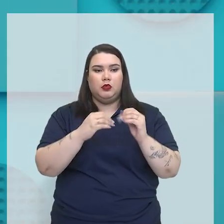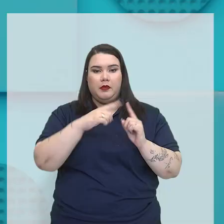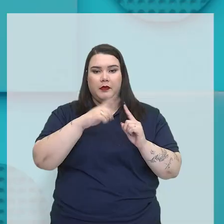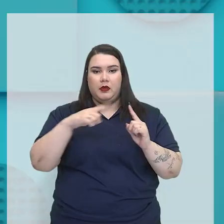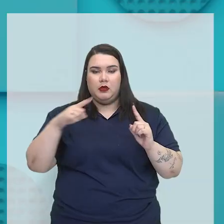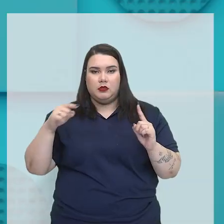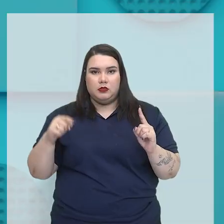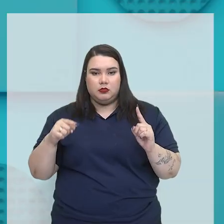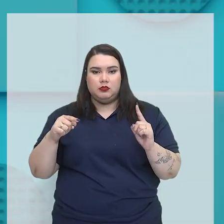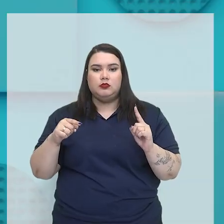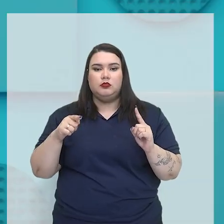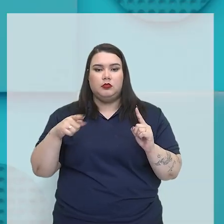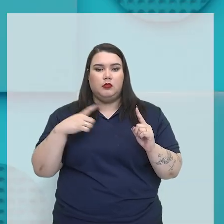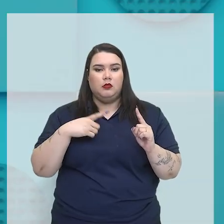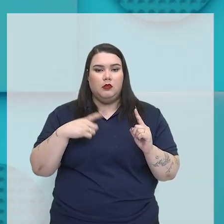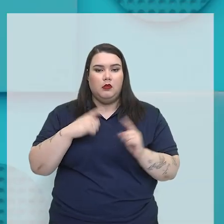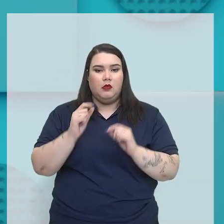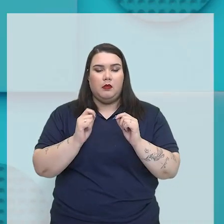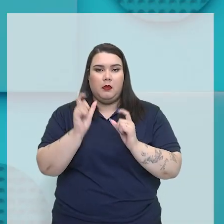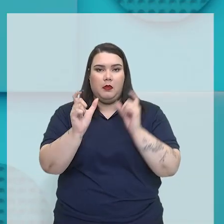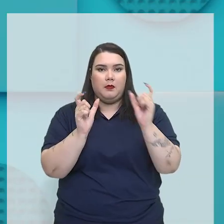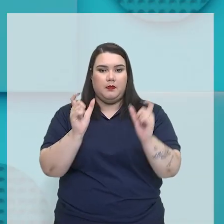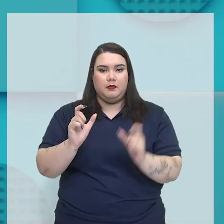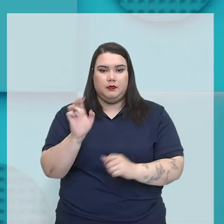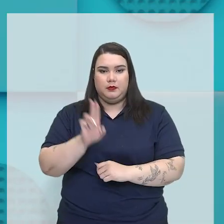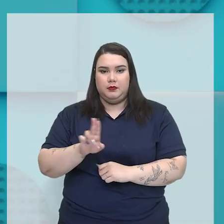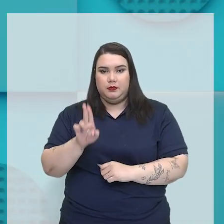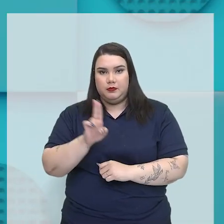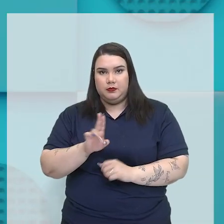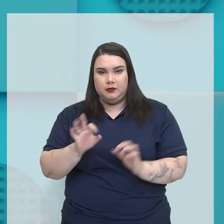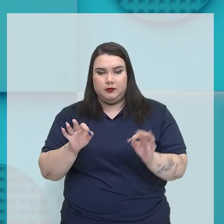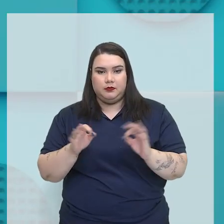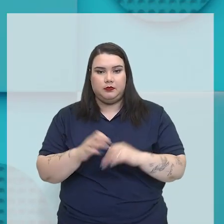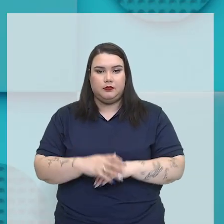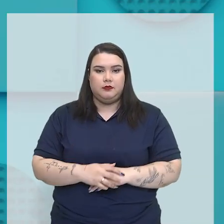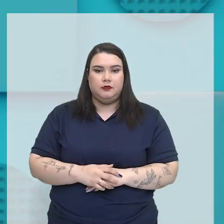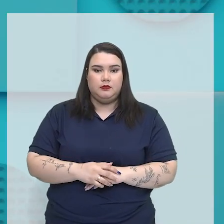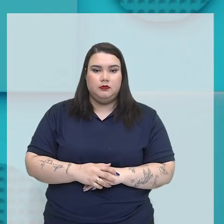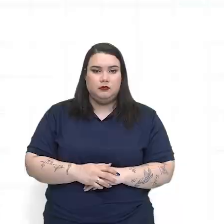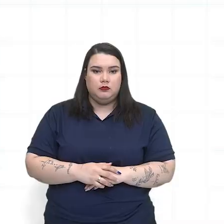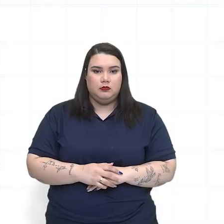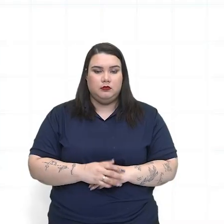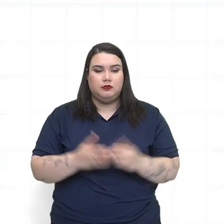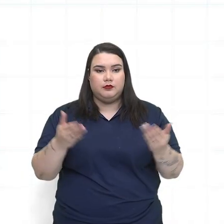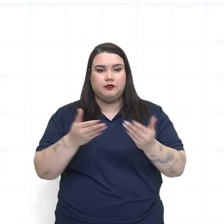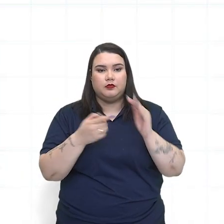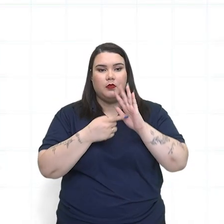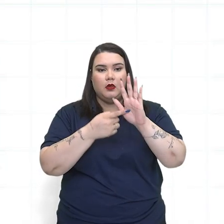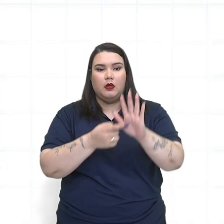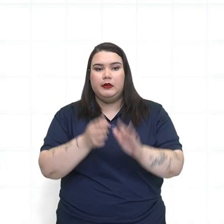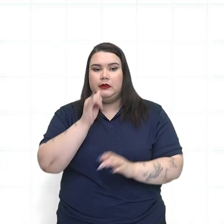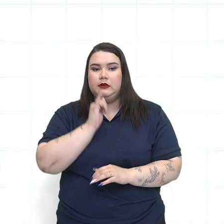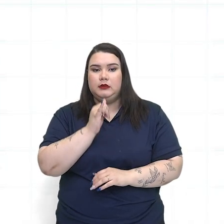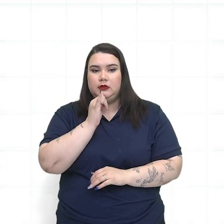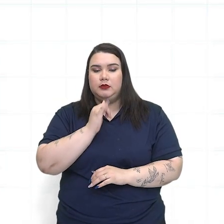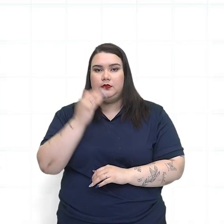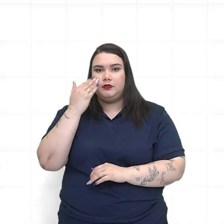de falar as palavras. Vamos ver um exemplo agora da